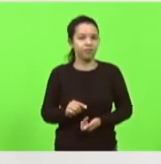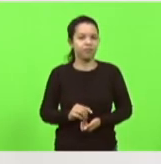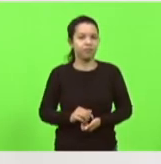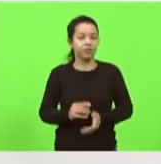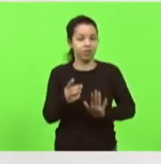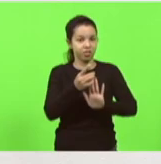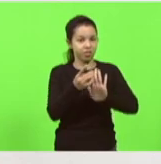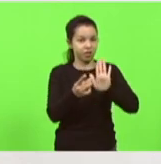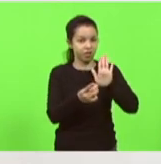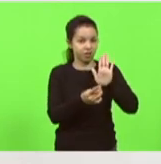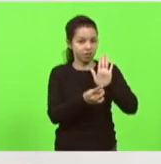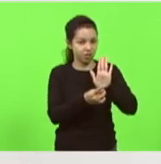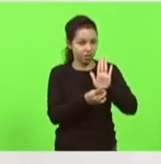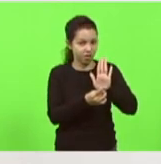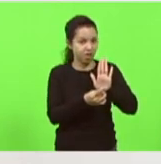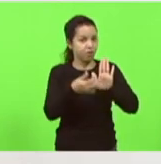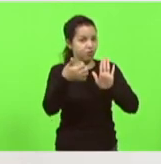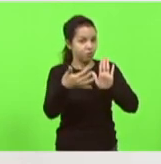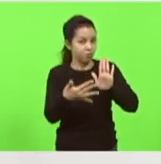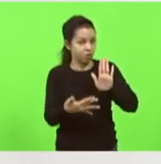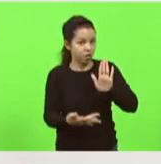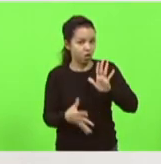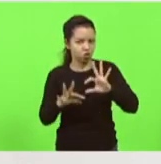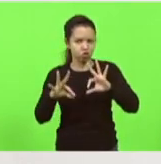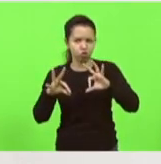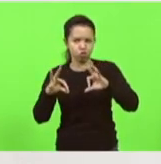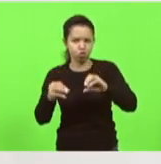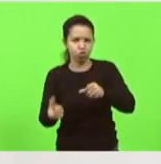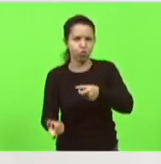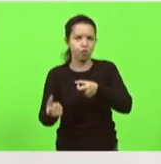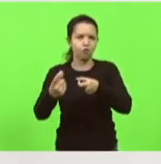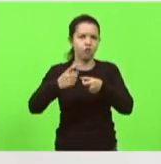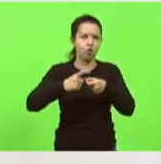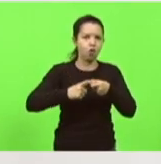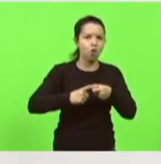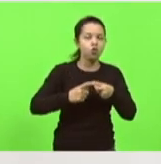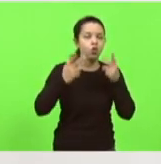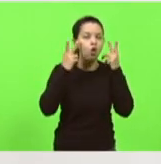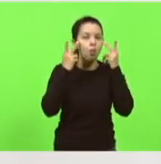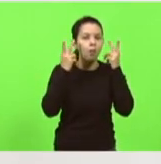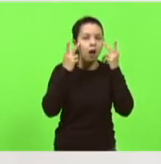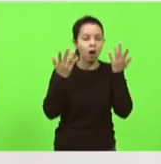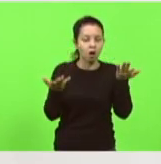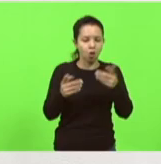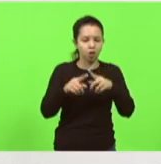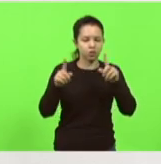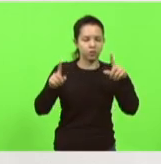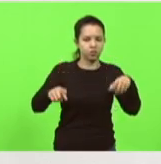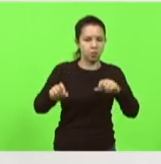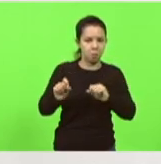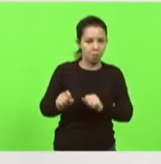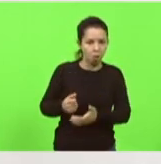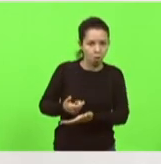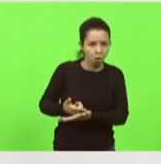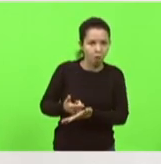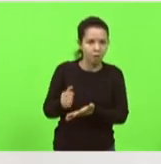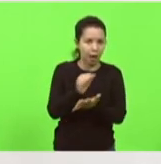decreto aí para dizendo que tudo voltou à normalidade, que agora o servidor pode comprar, não vai apagar esses